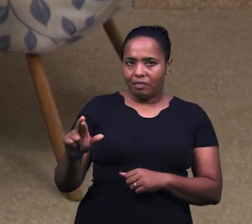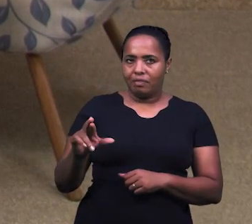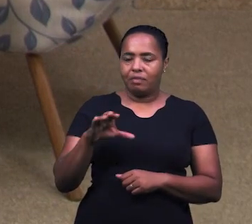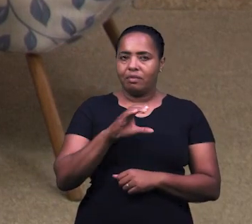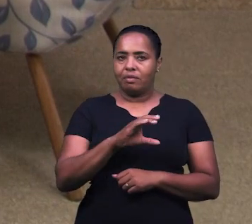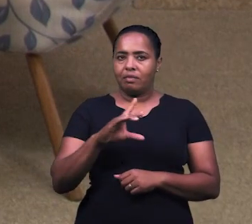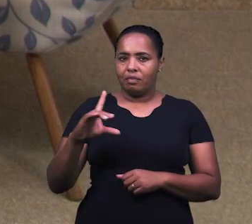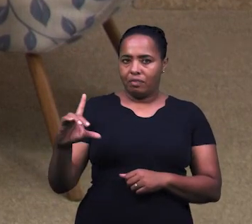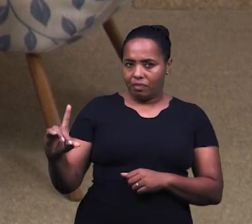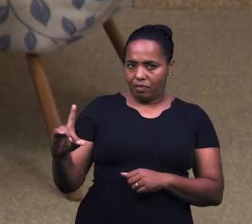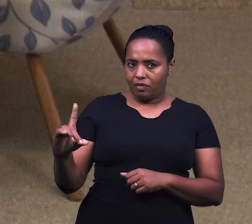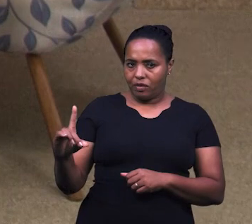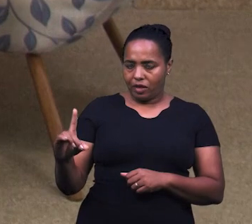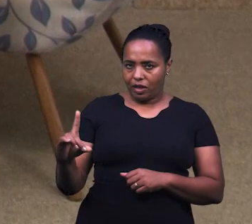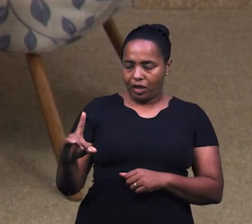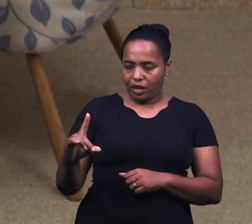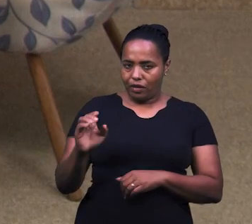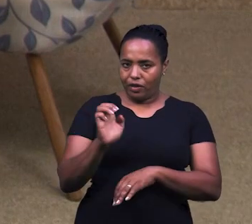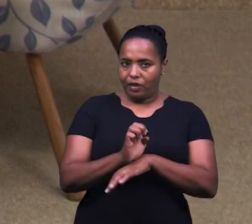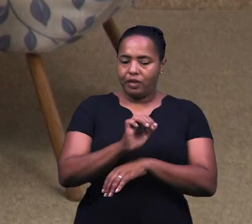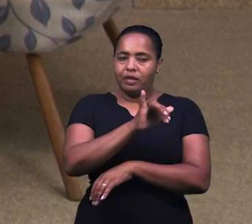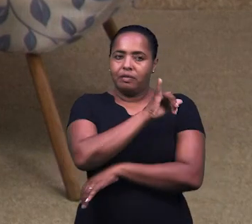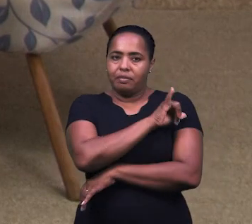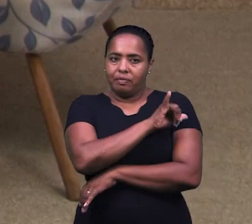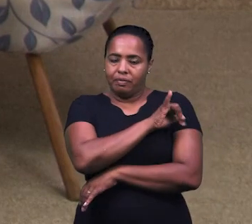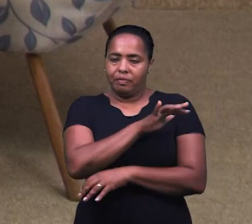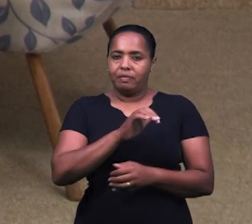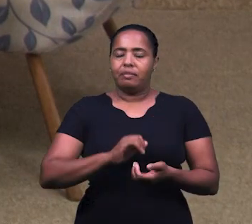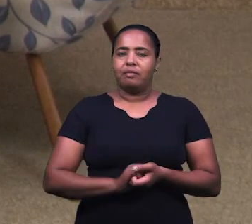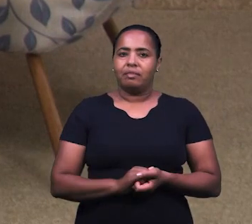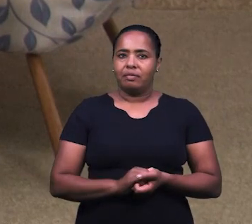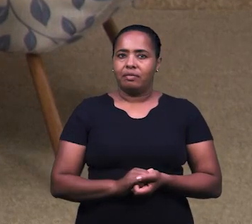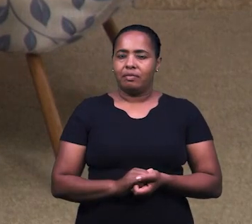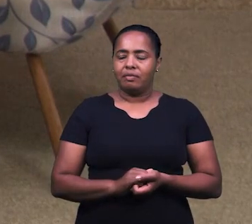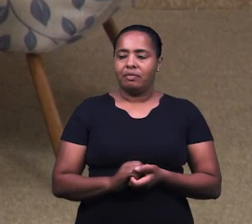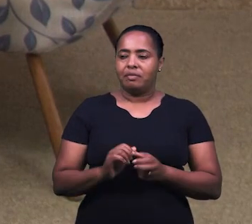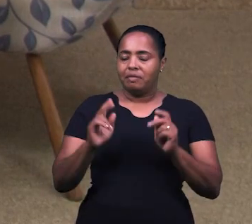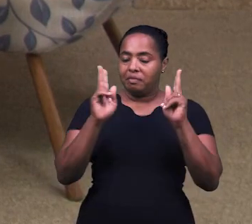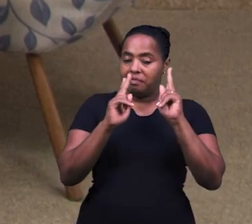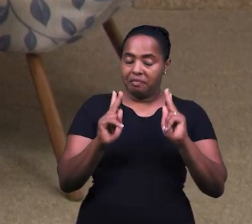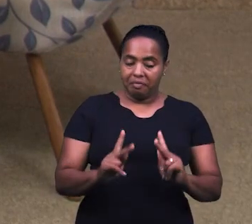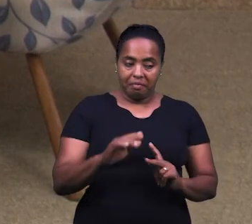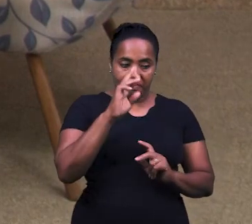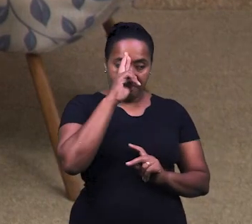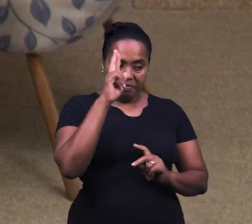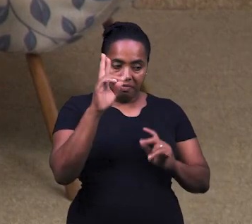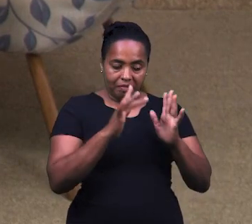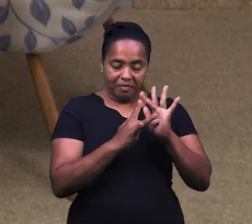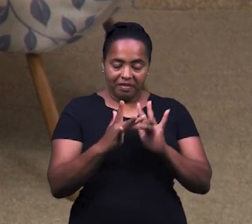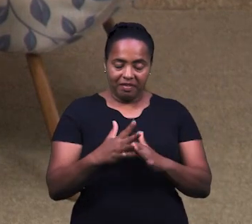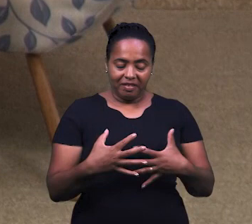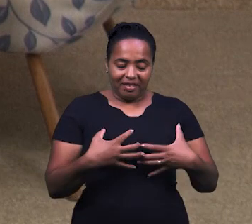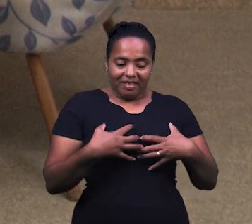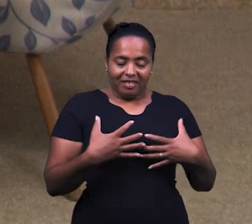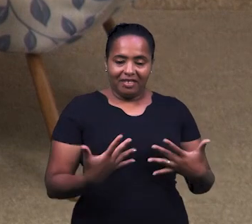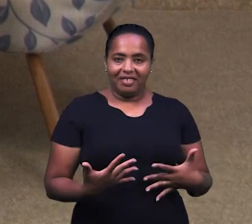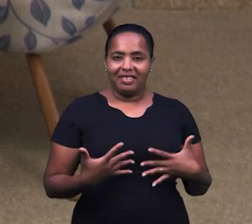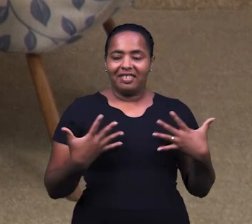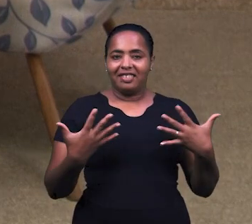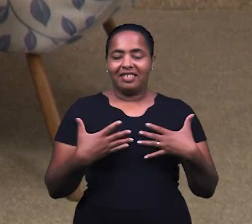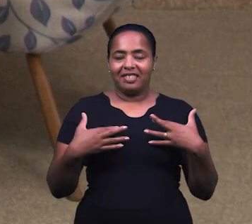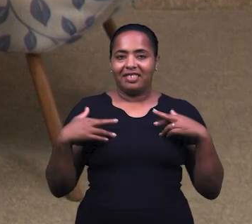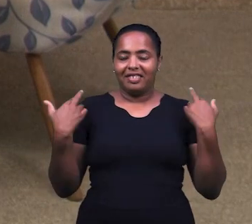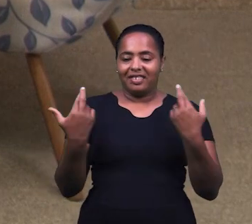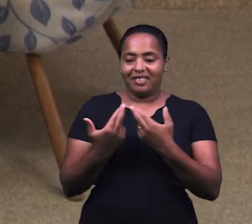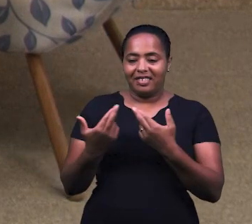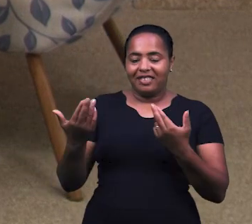coordenador da área de Vidreira, Niterói, Estado do Rio. A paz do Senhor, meu companheiro. Pastor Walter, a paz do Senhor Jesus. É com muita alegria que estamos